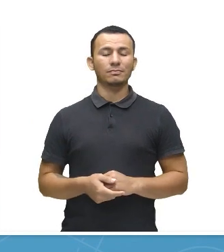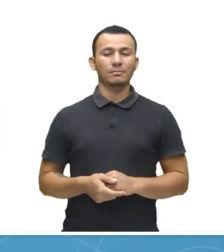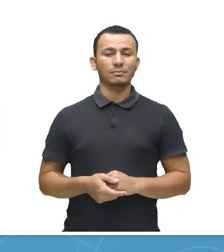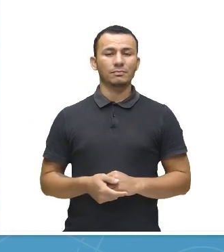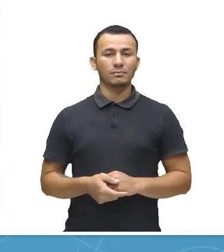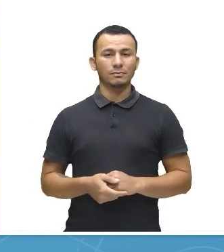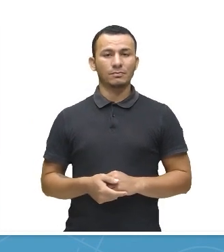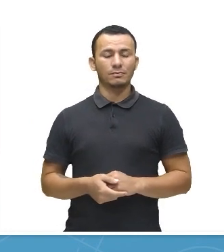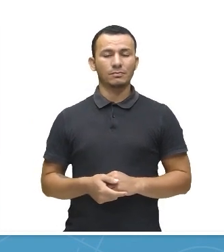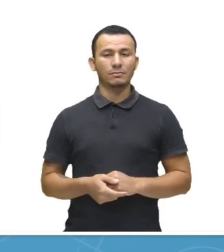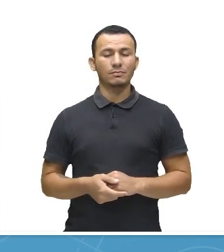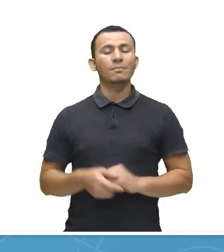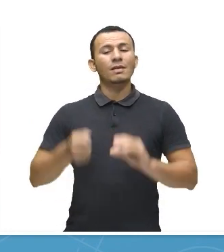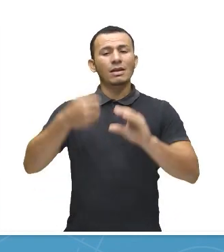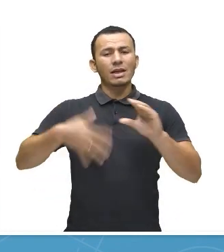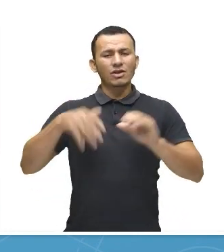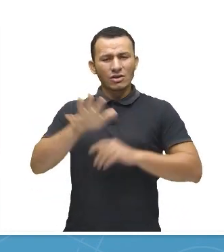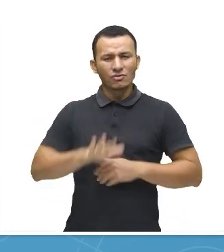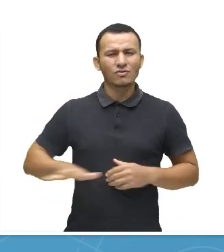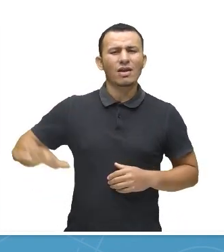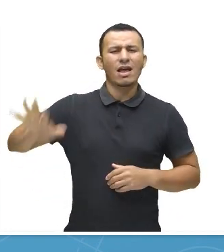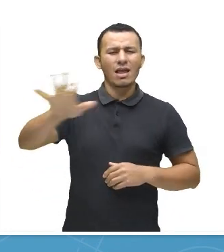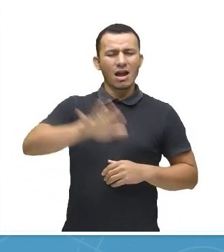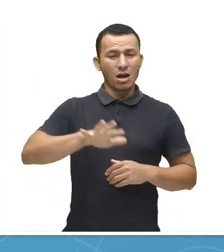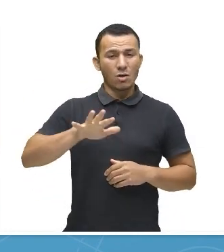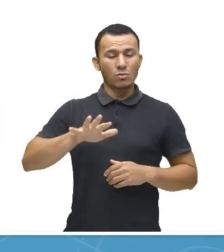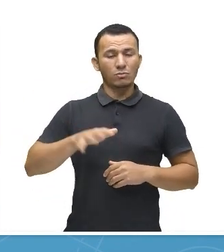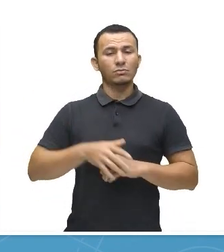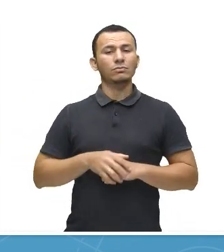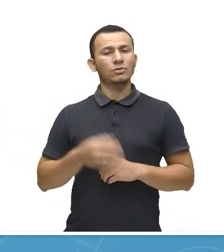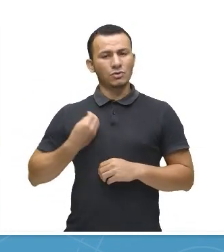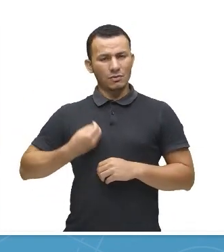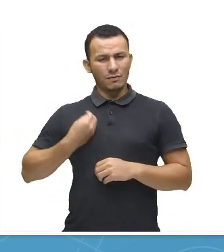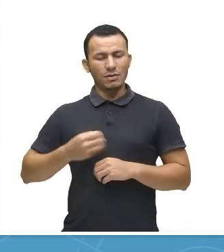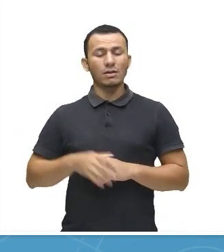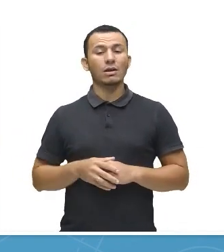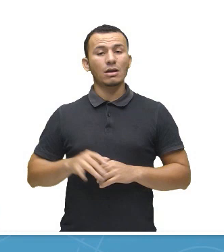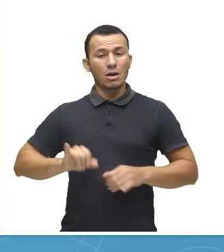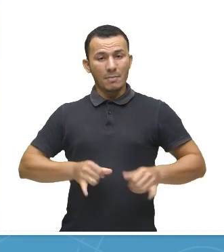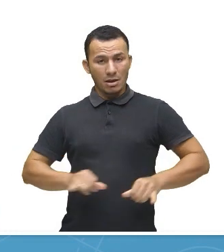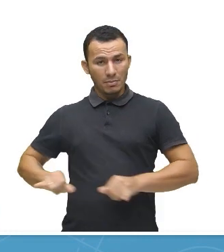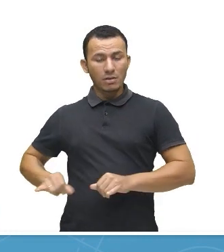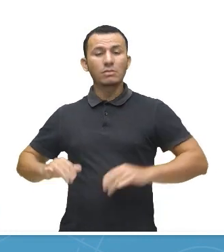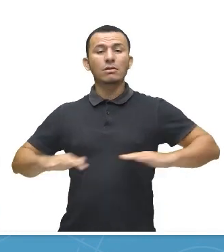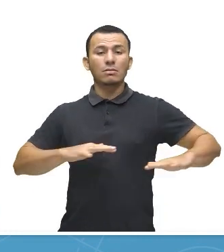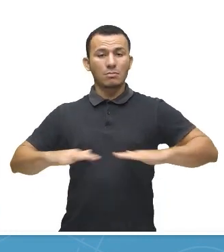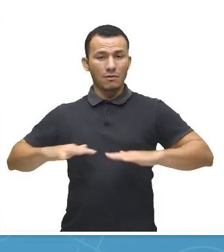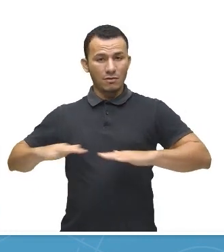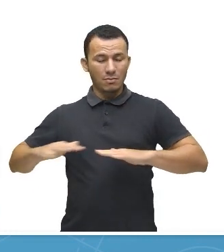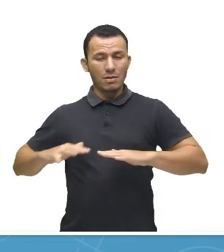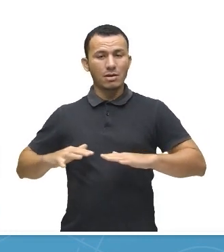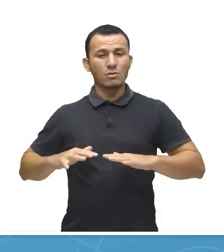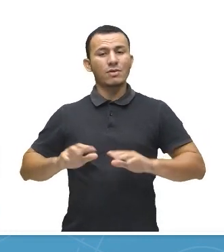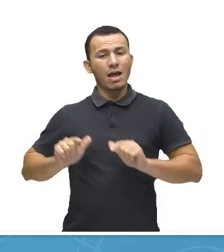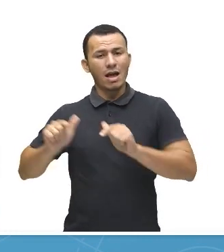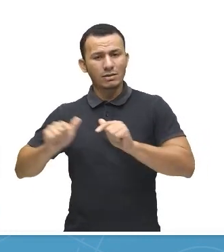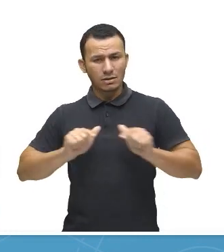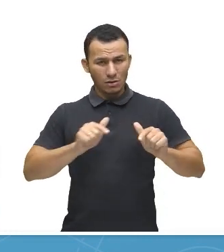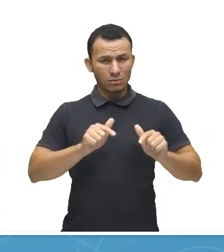Características gerais dos seres vivos são essas daí: metabolismo, movimento,